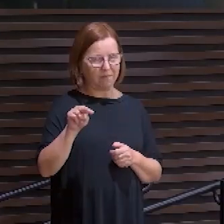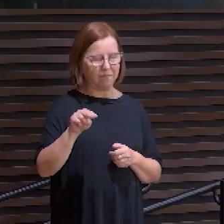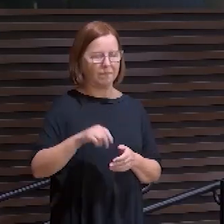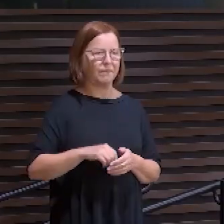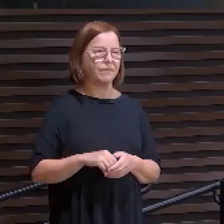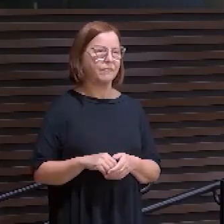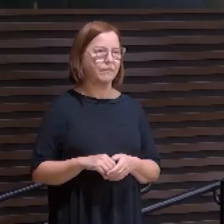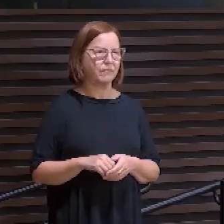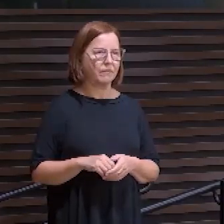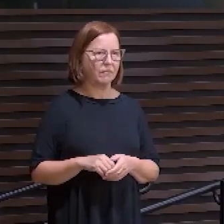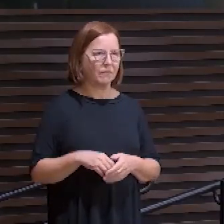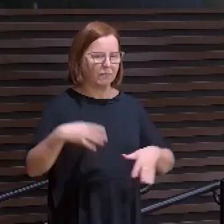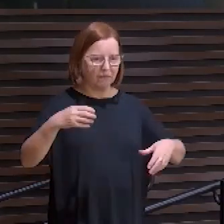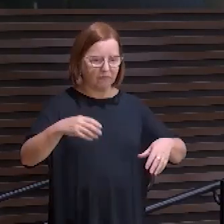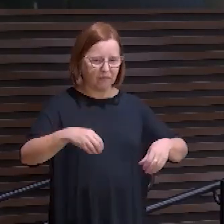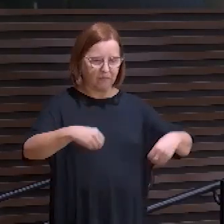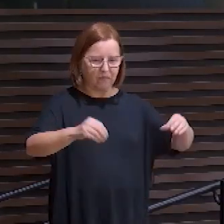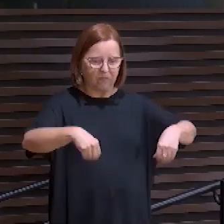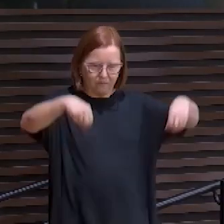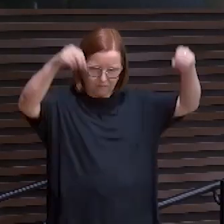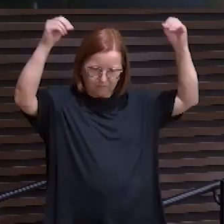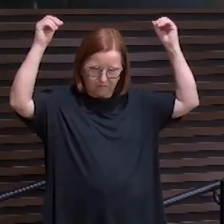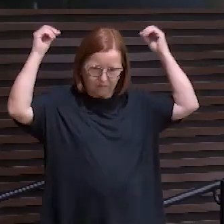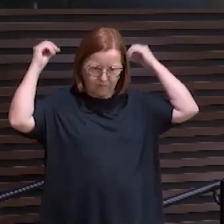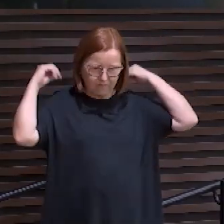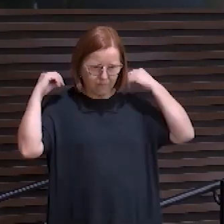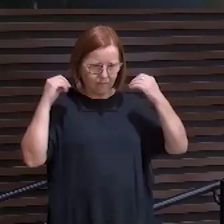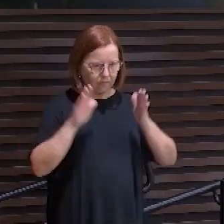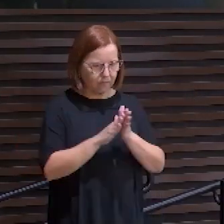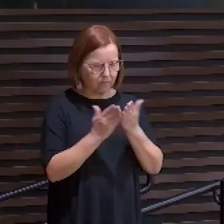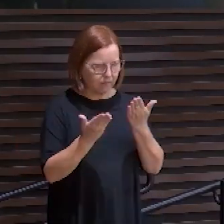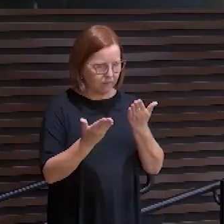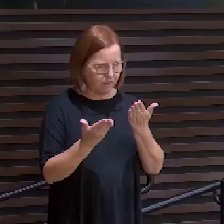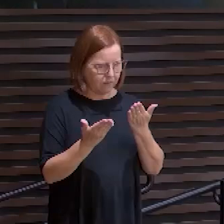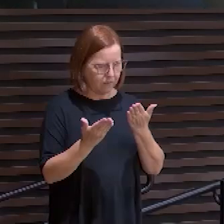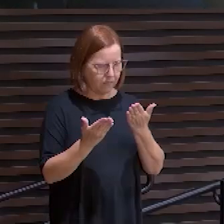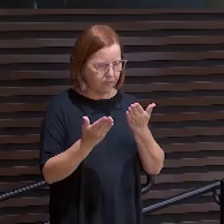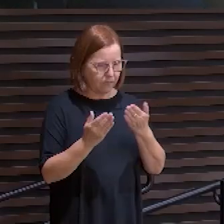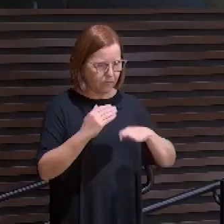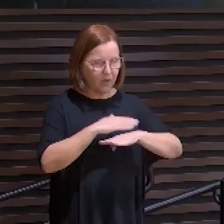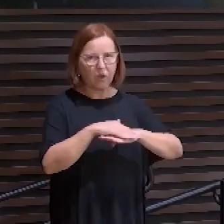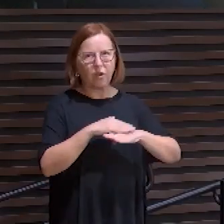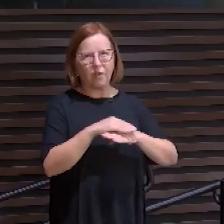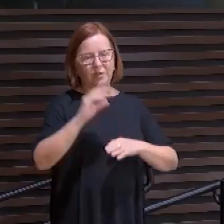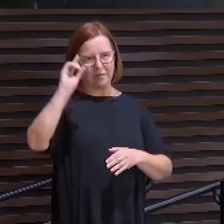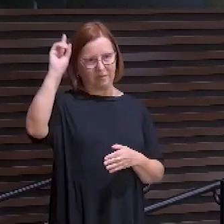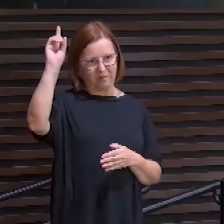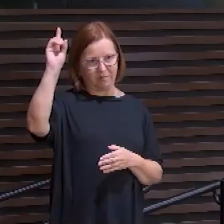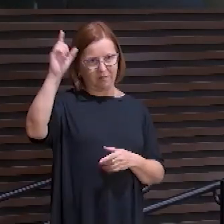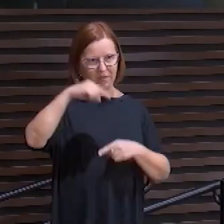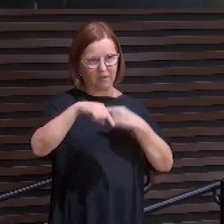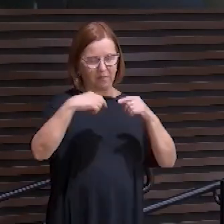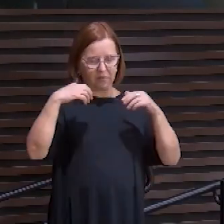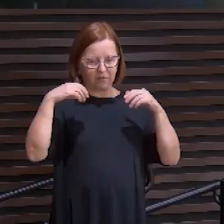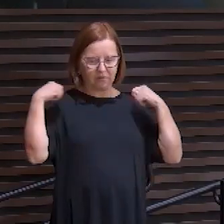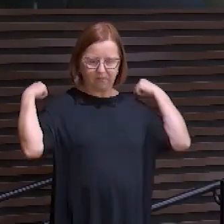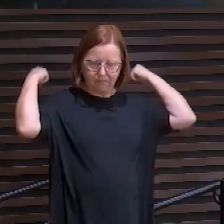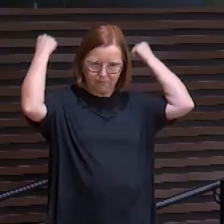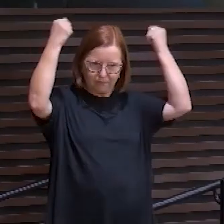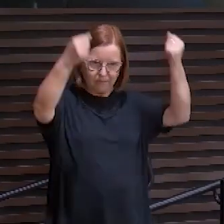Ali debaixo, ela estava falando com Deus. Depois ela tirava o